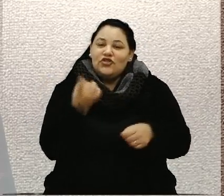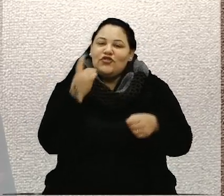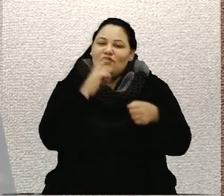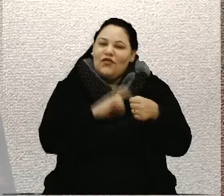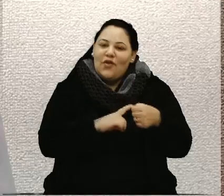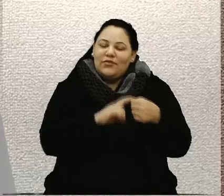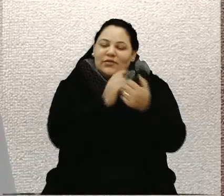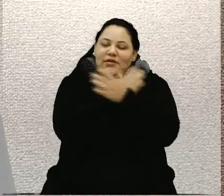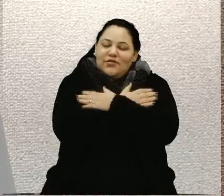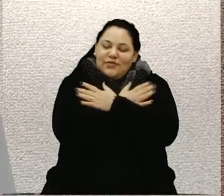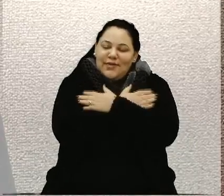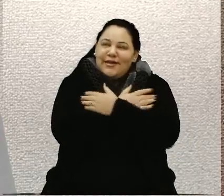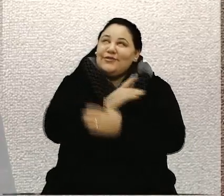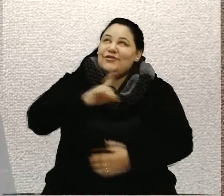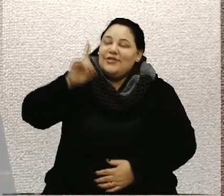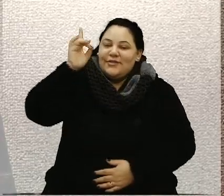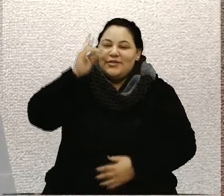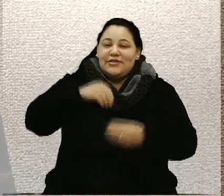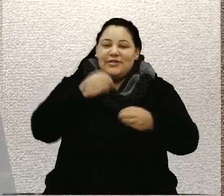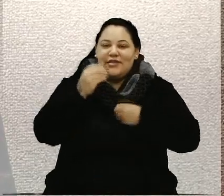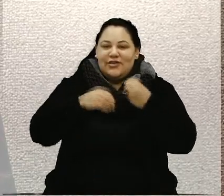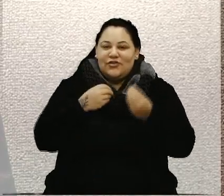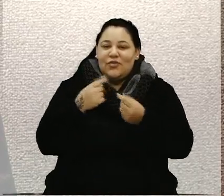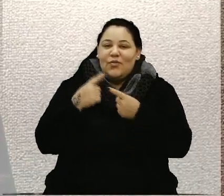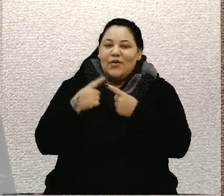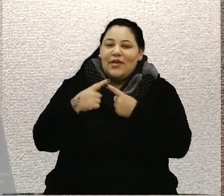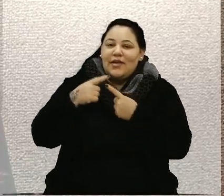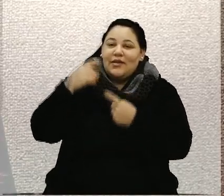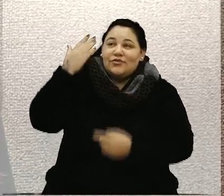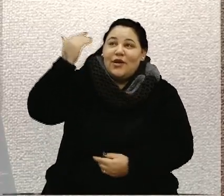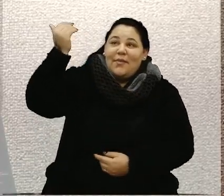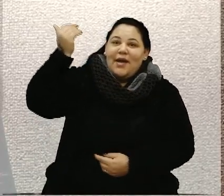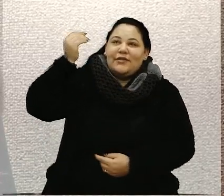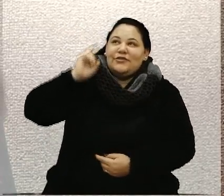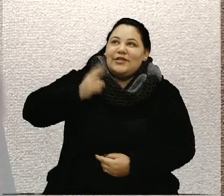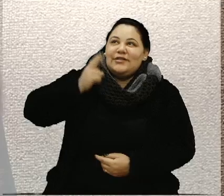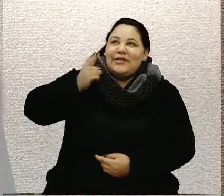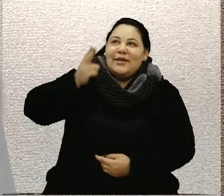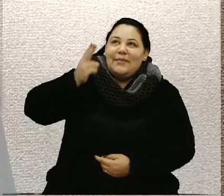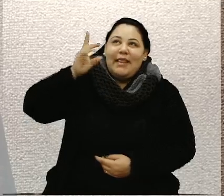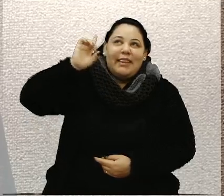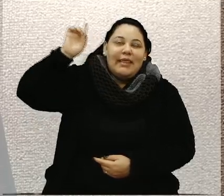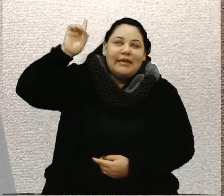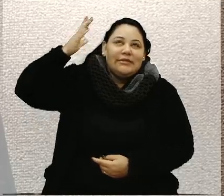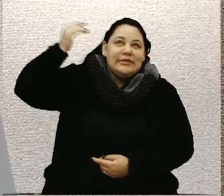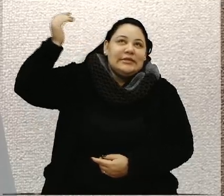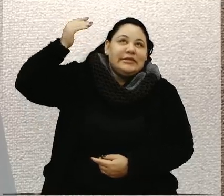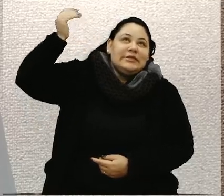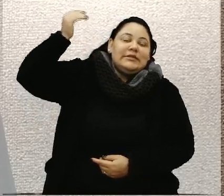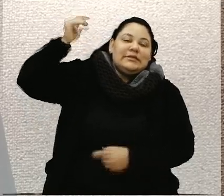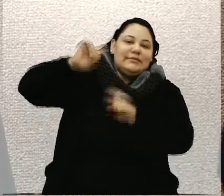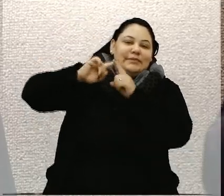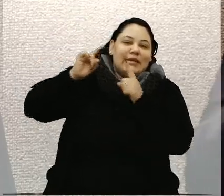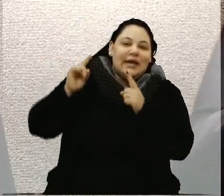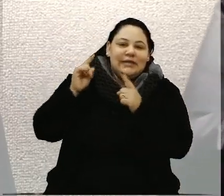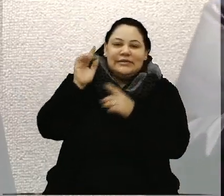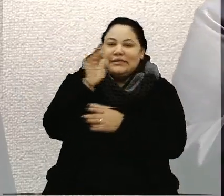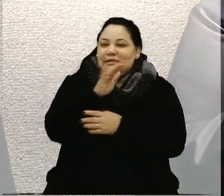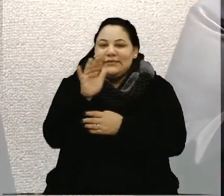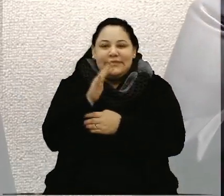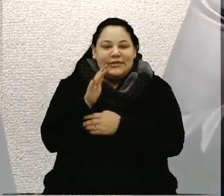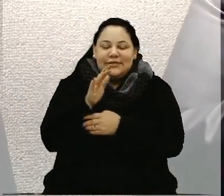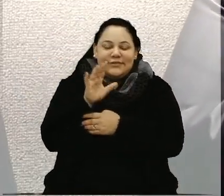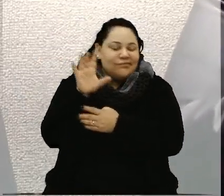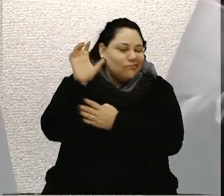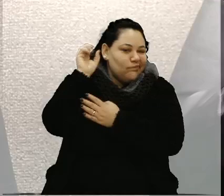né? O chamado, a gente está sempre sendo chamado. Porém, muitas vezes, a gente não